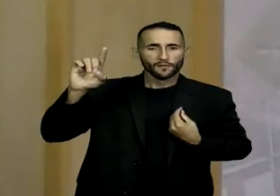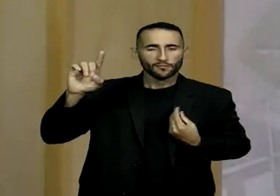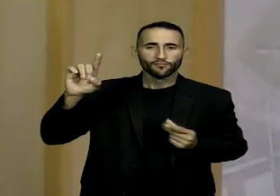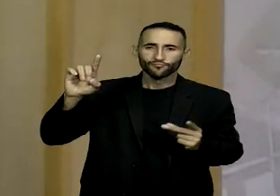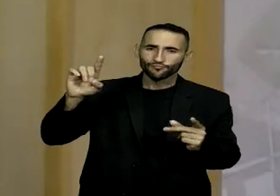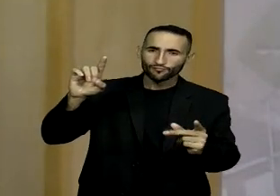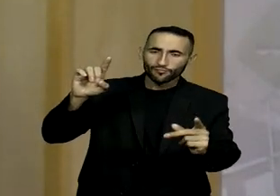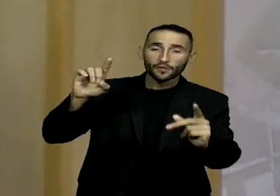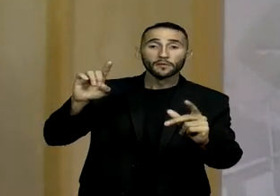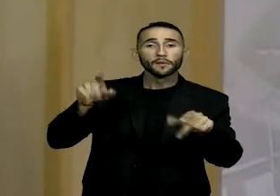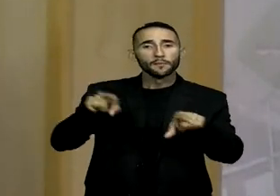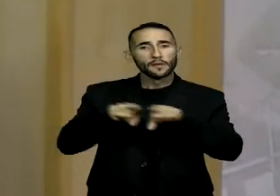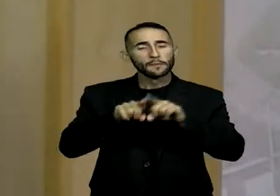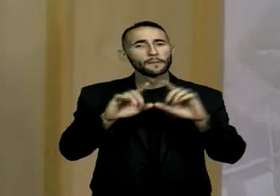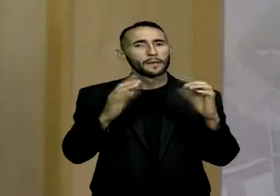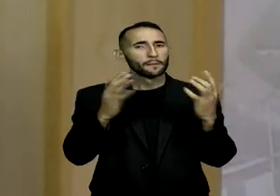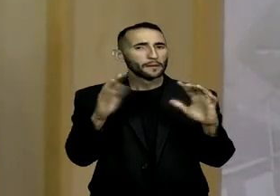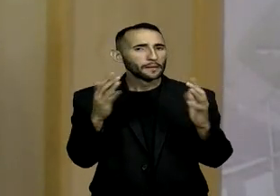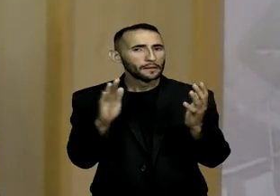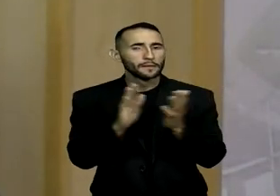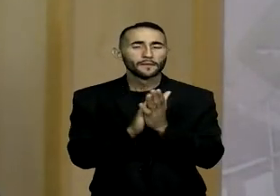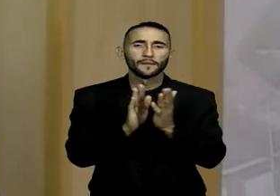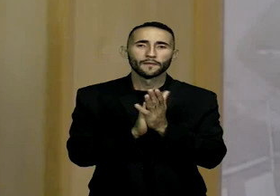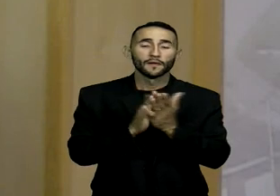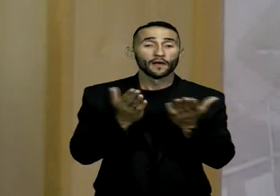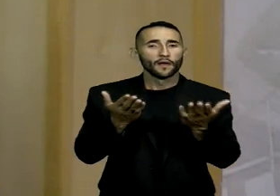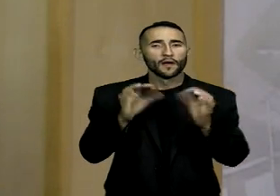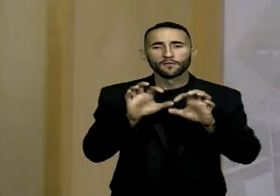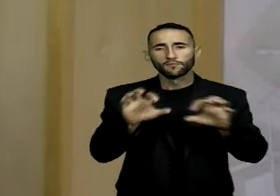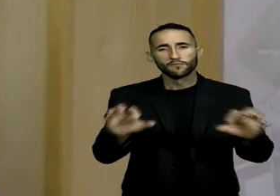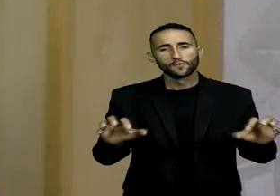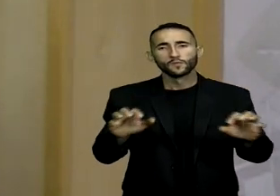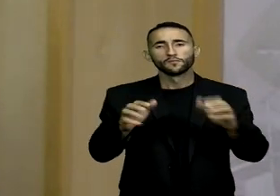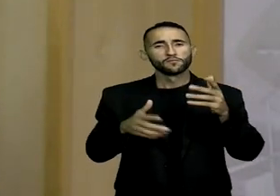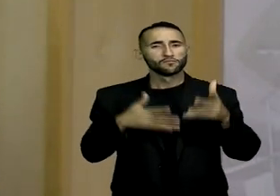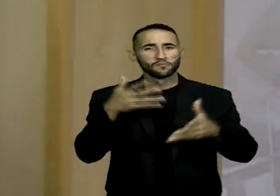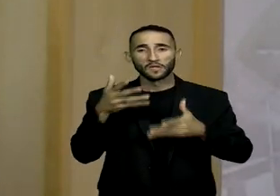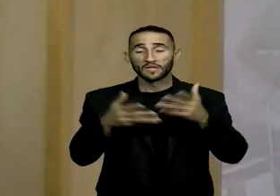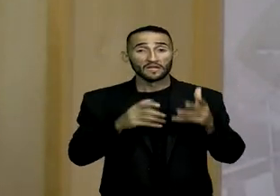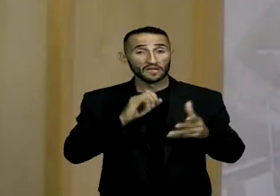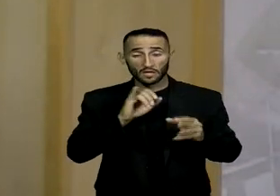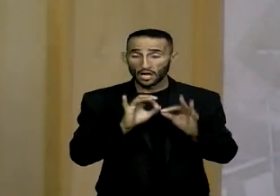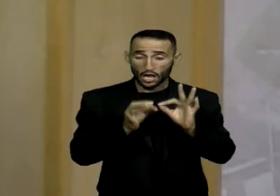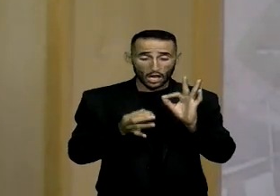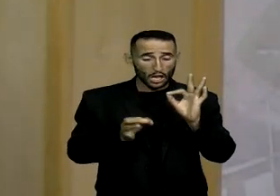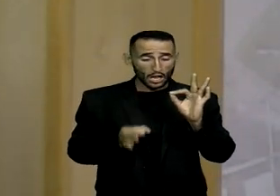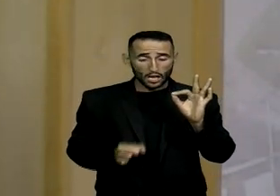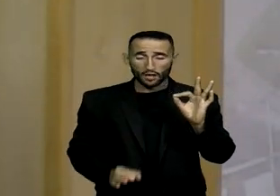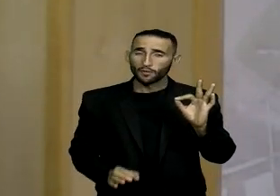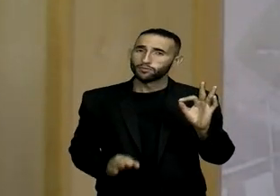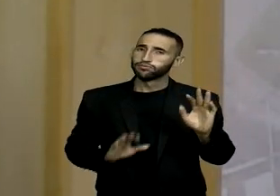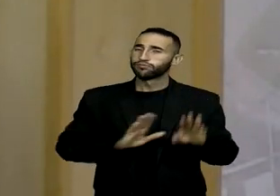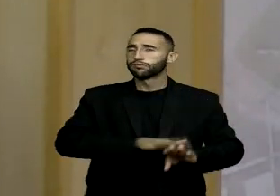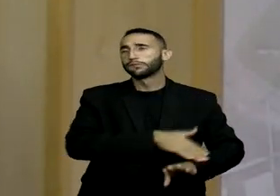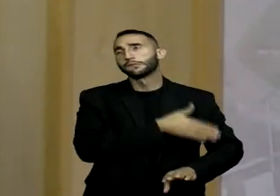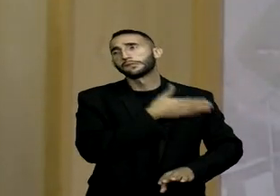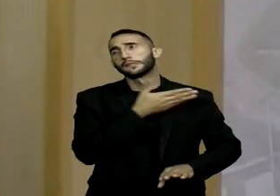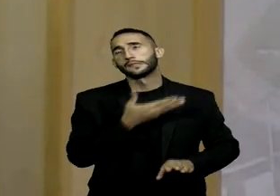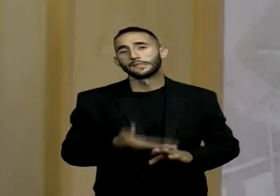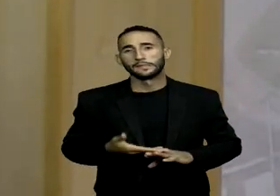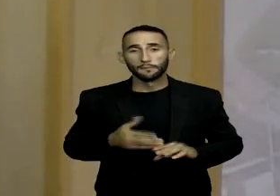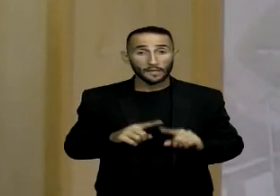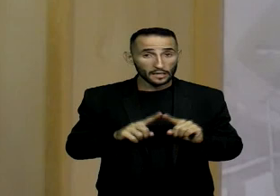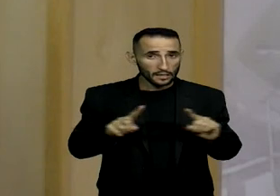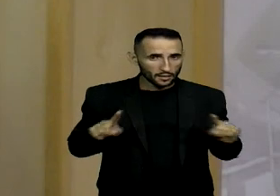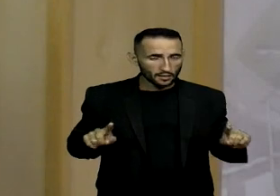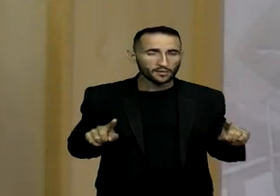e parabenizar pelo trabalho todo aí. Então, é isso que eu tinha para falar de você, Erivelto. Se for ficar falando aqui, vai ficar a tarde inteira aqui, e parabenizar